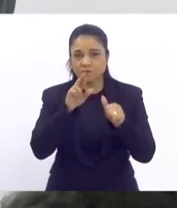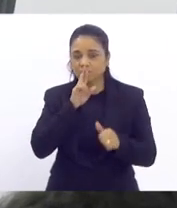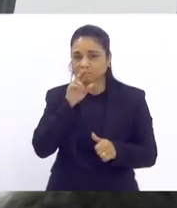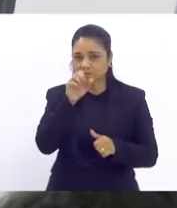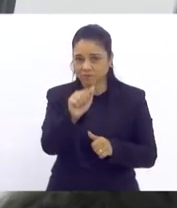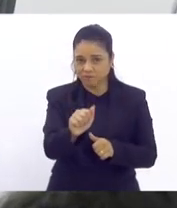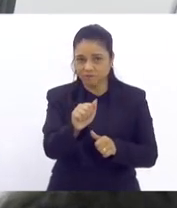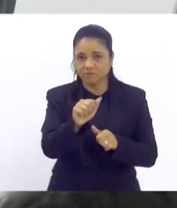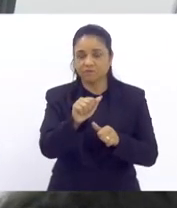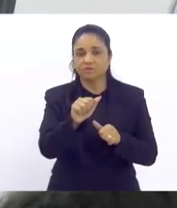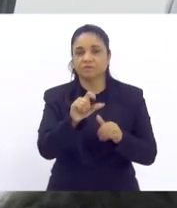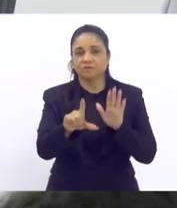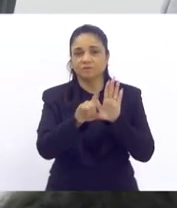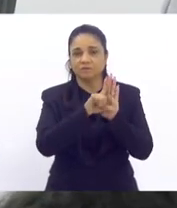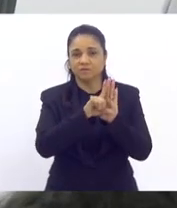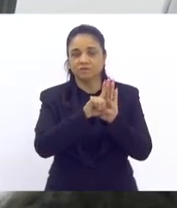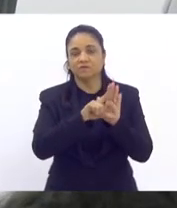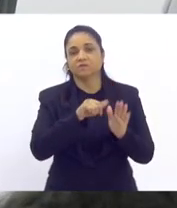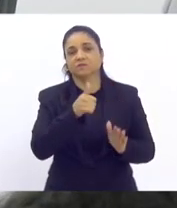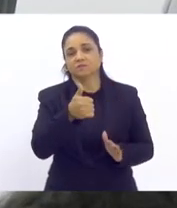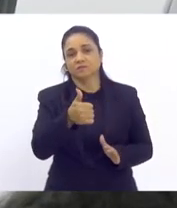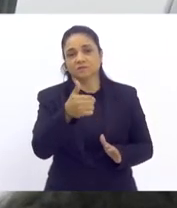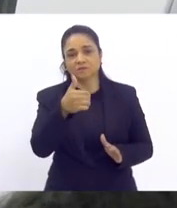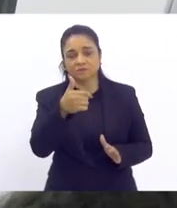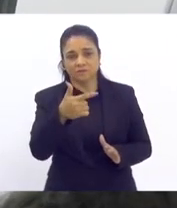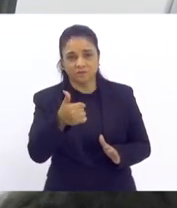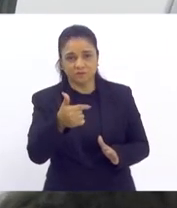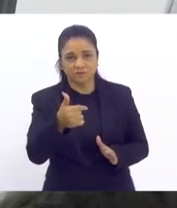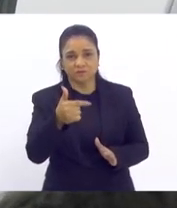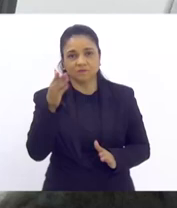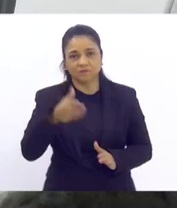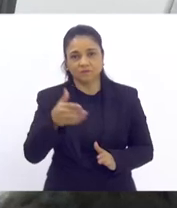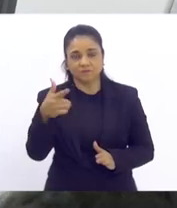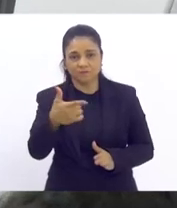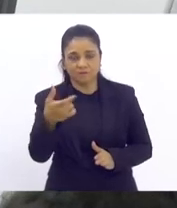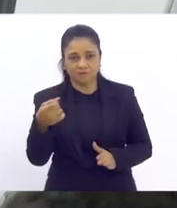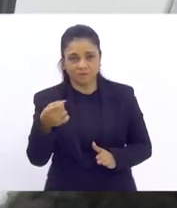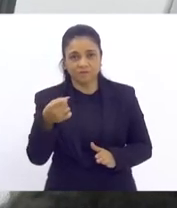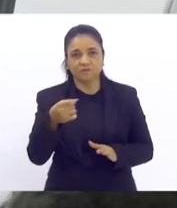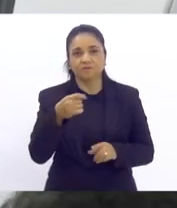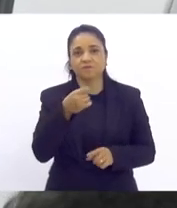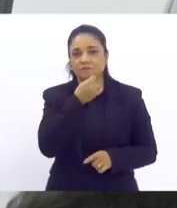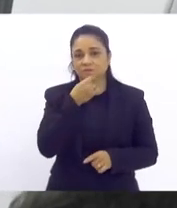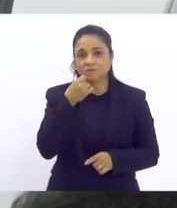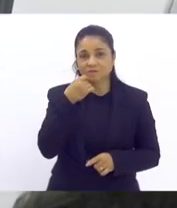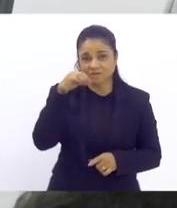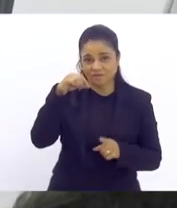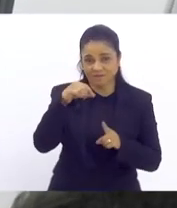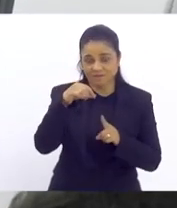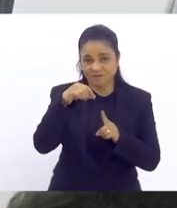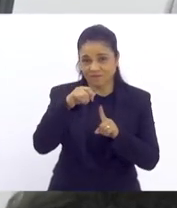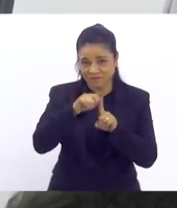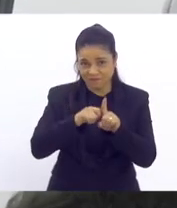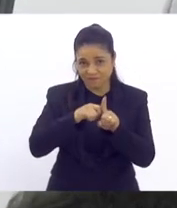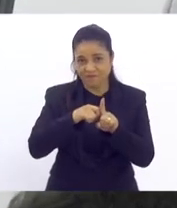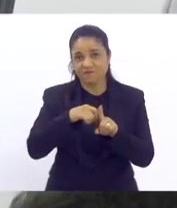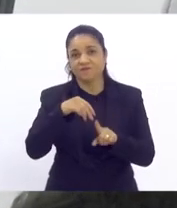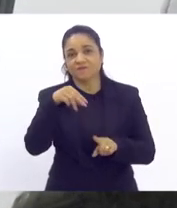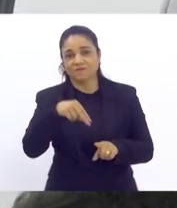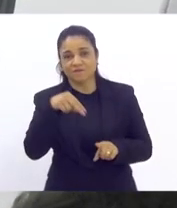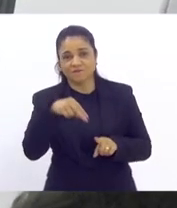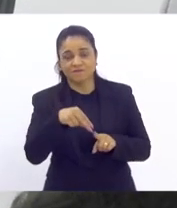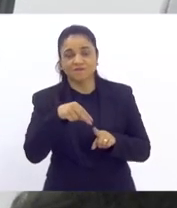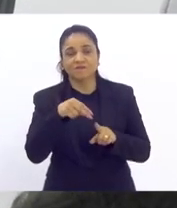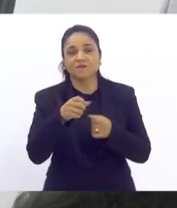912 de 2020 de 25 de novembro de 2020 que dispõe sobre obrigatoriedade de manutenção de brigada